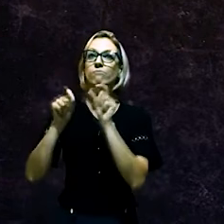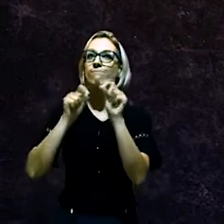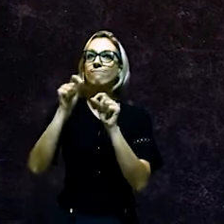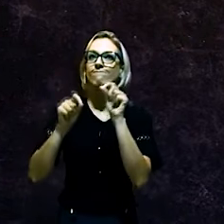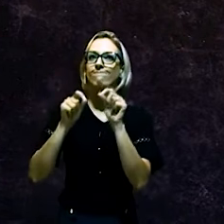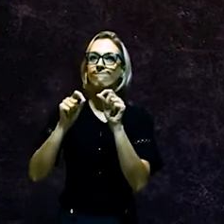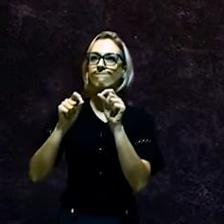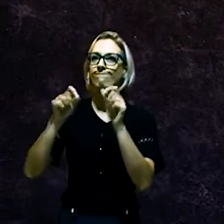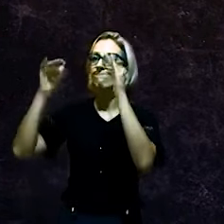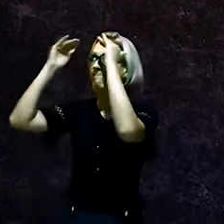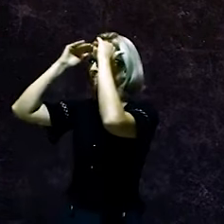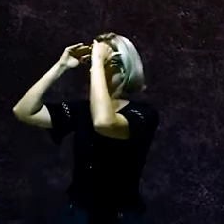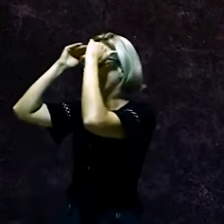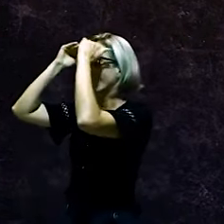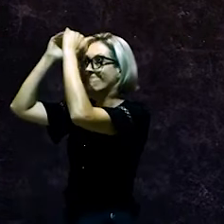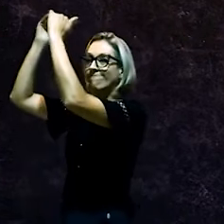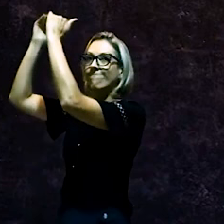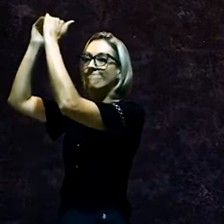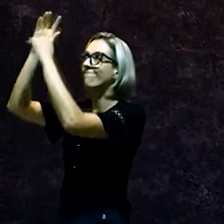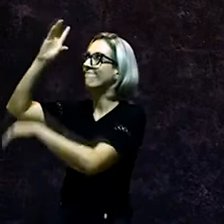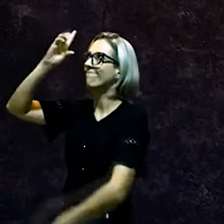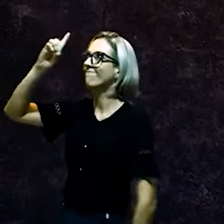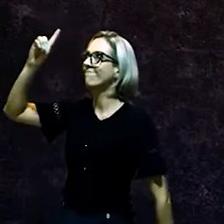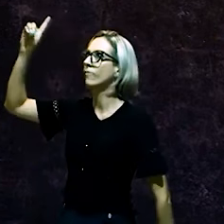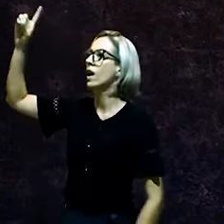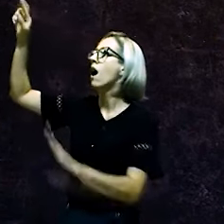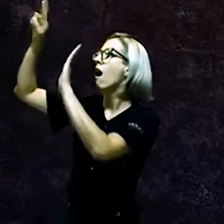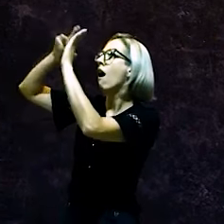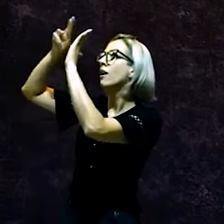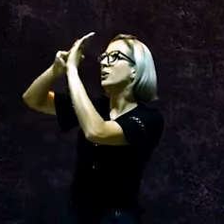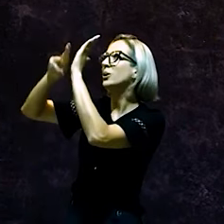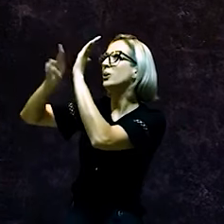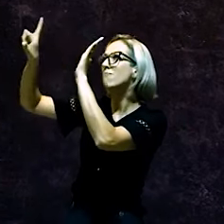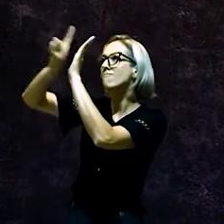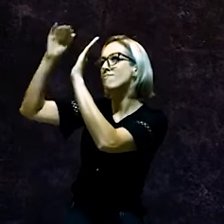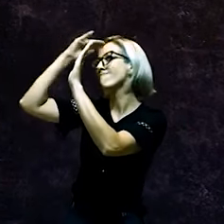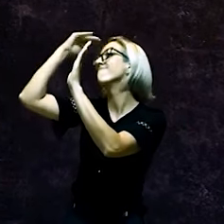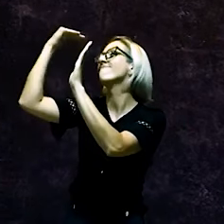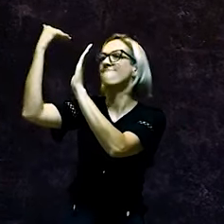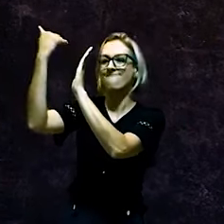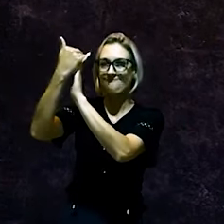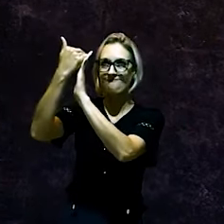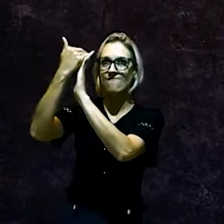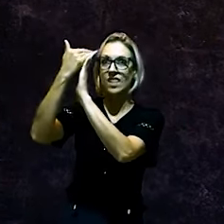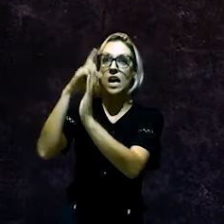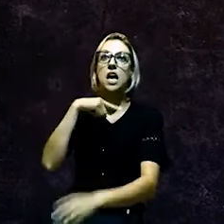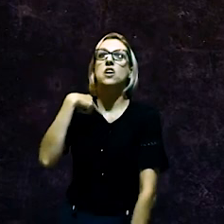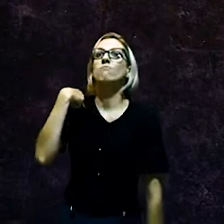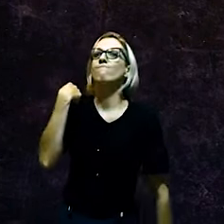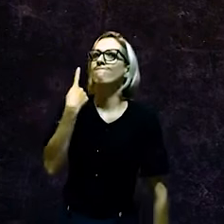Deus e guarde os seus mandamentos, porque isso é o dever de cada